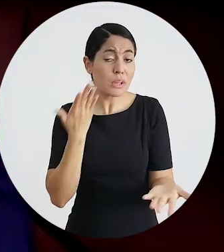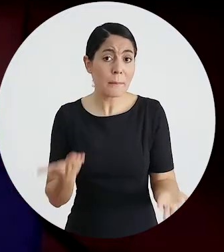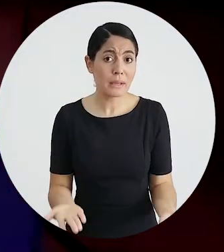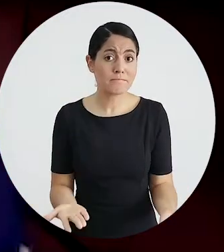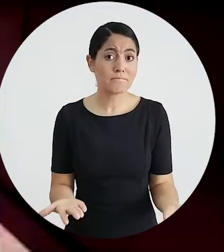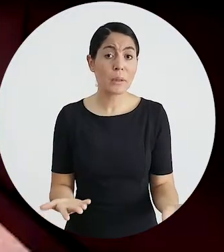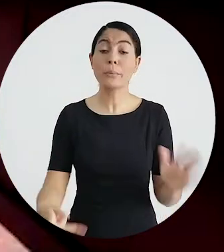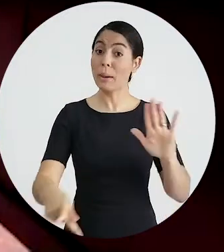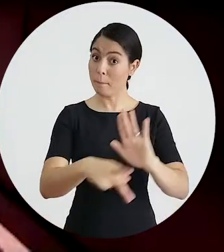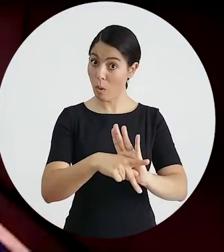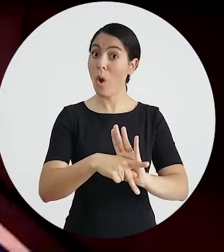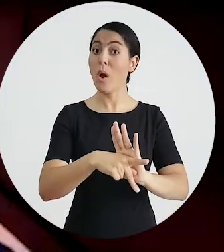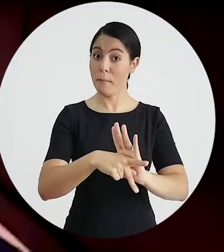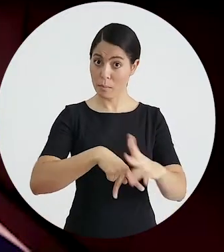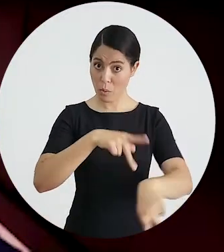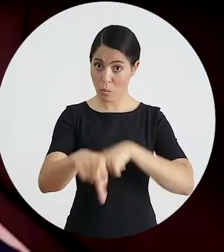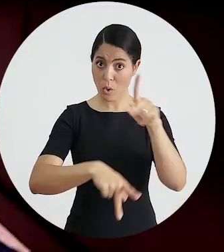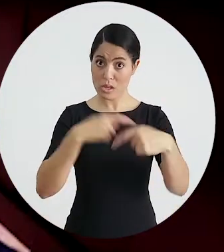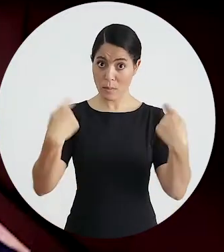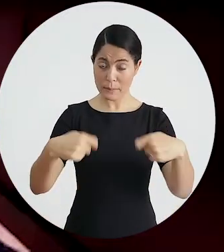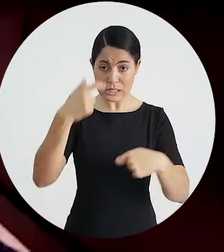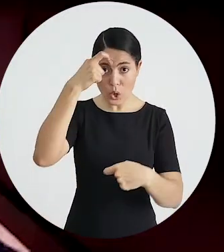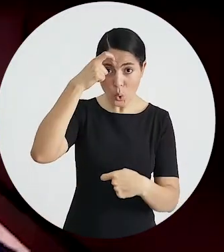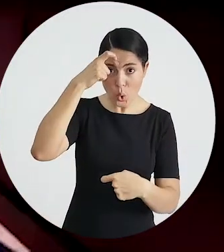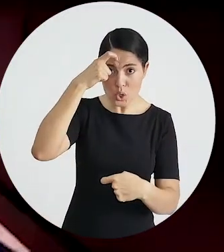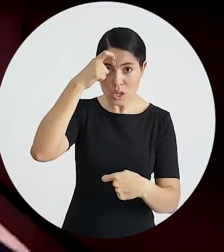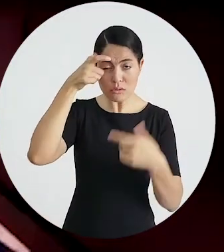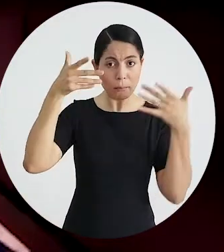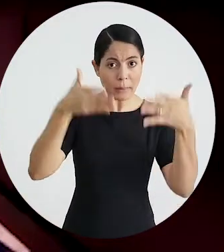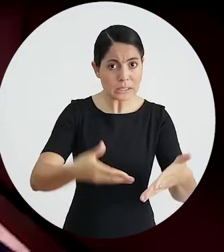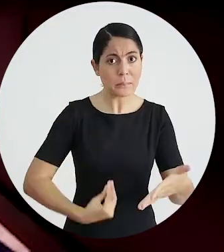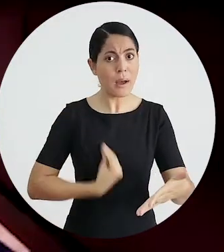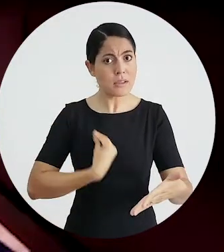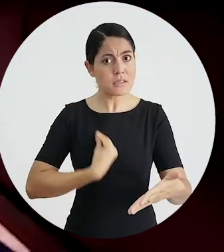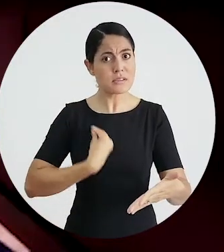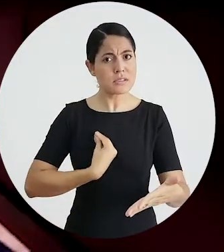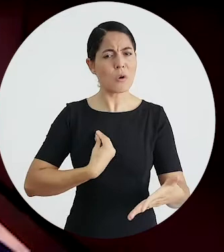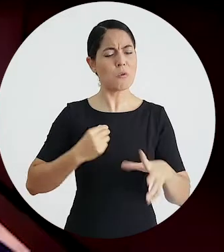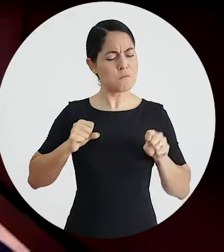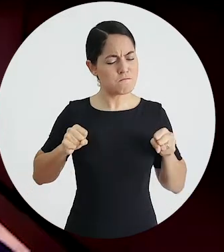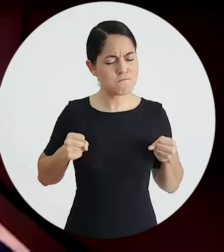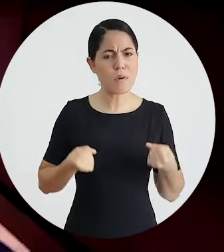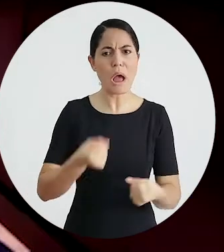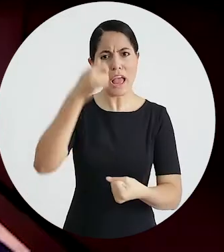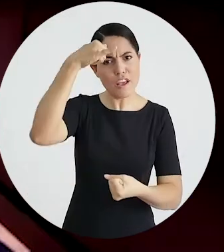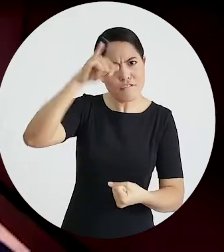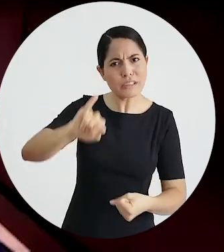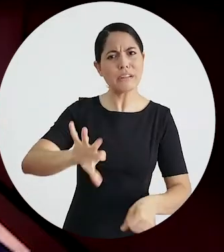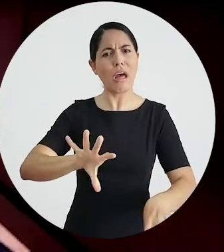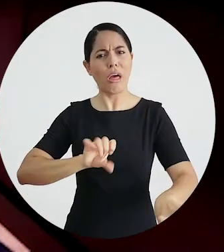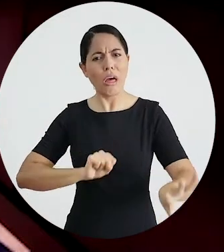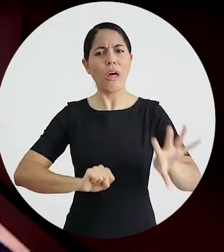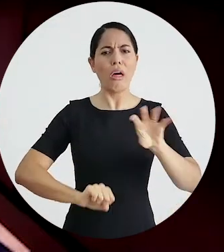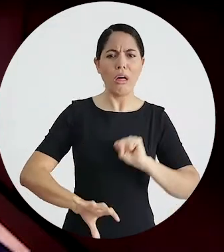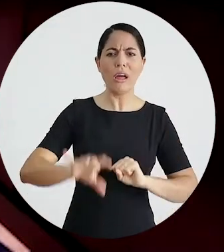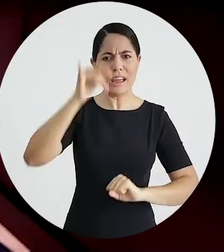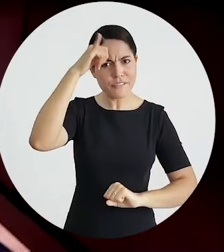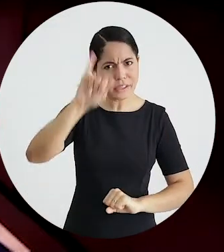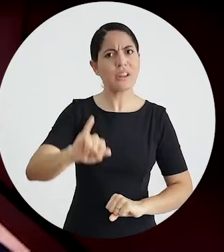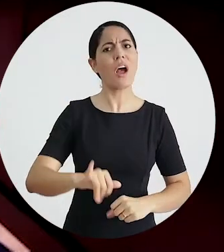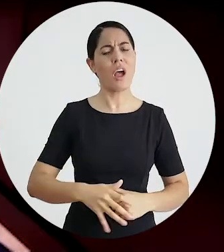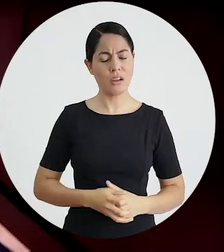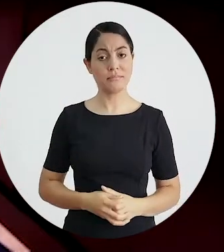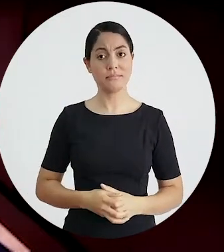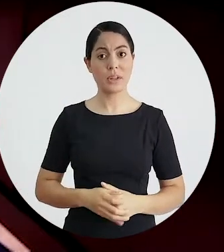que ela própria se conscientize e participe efetivamente desse esforço de toda a